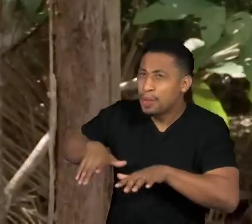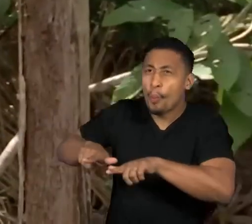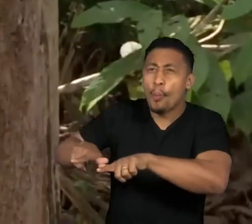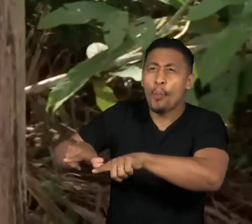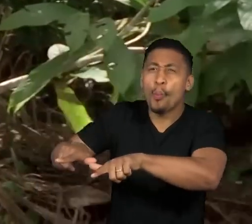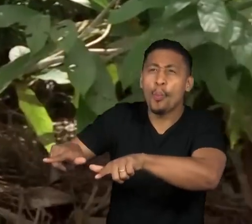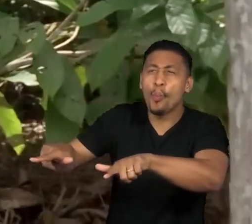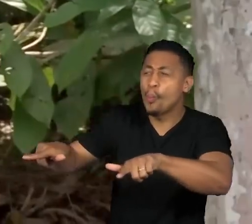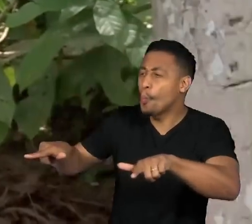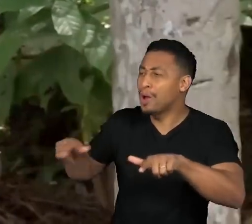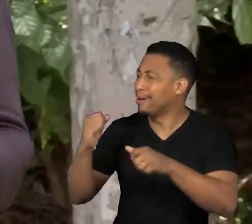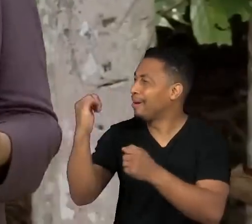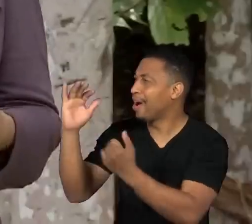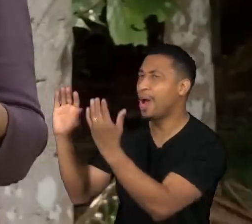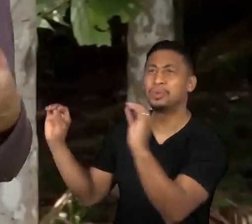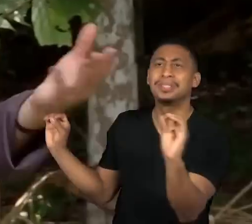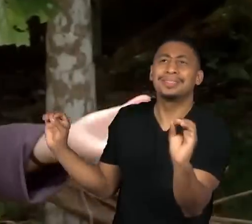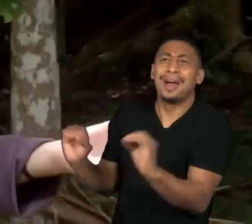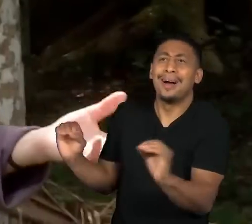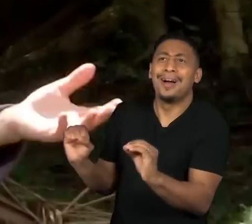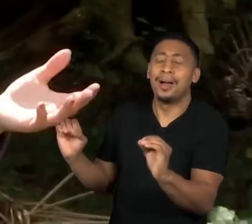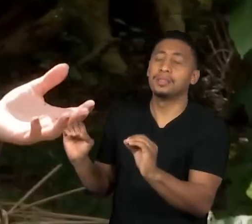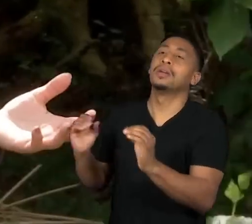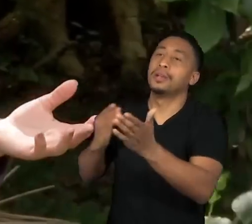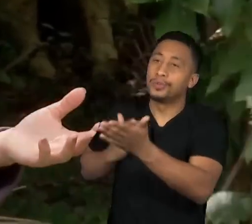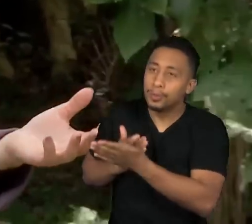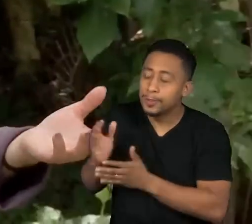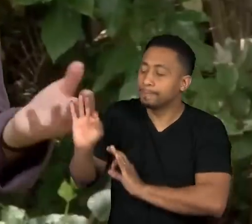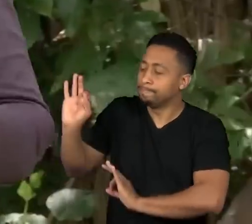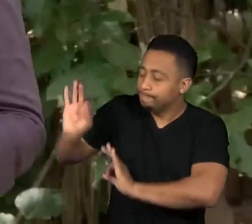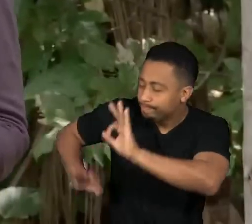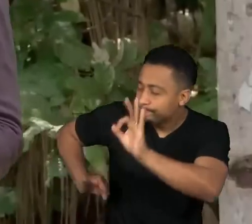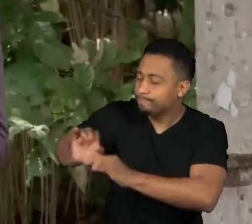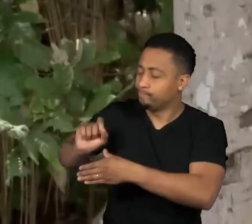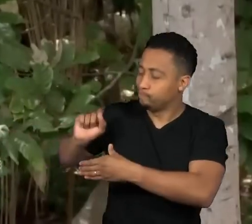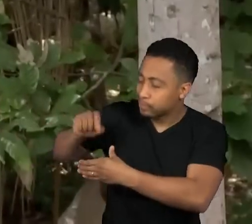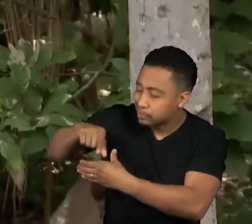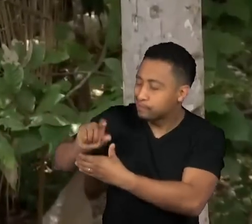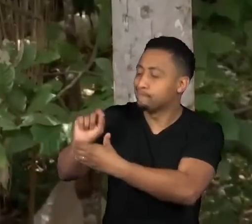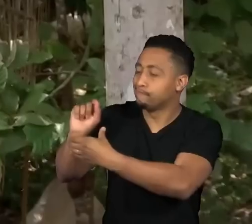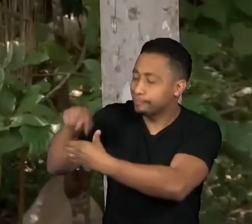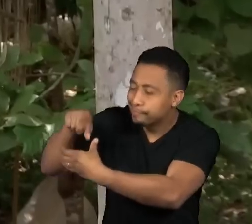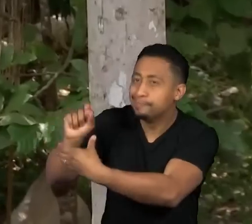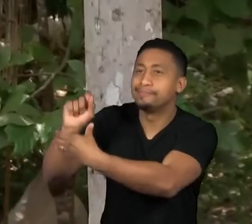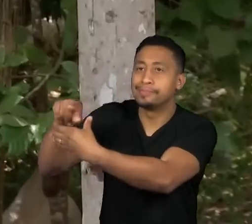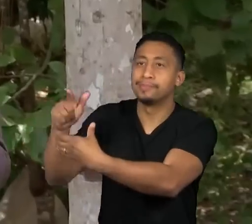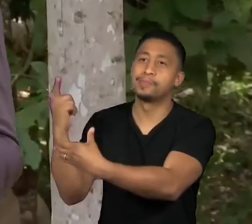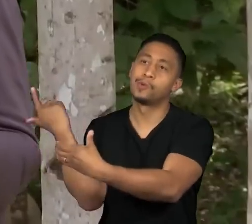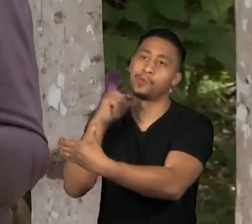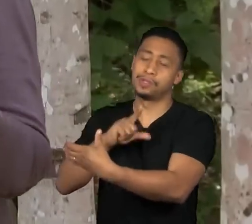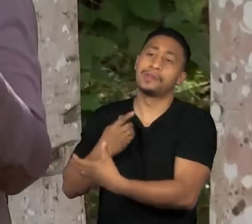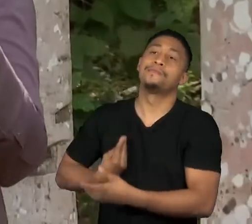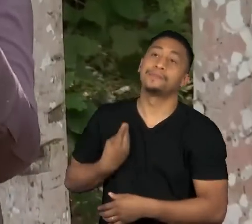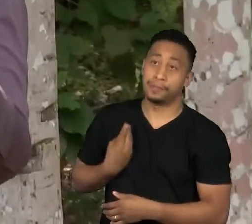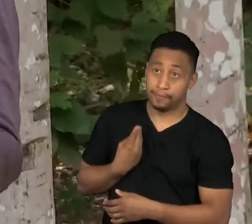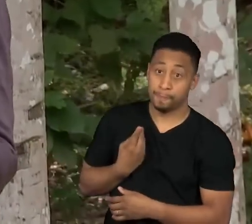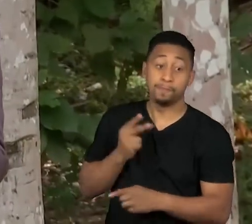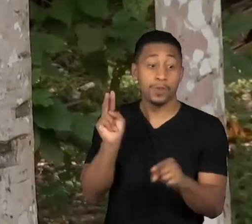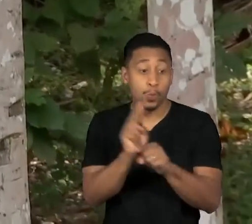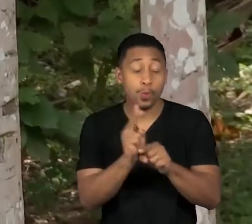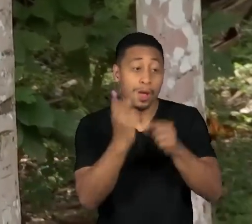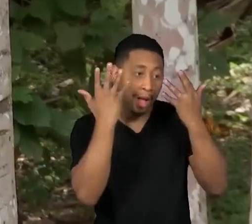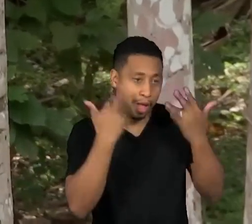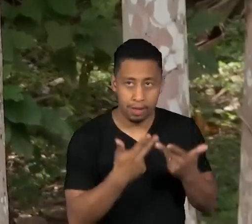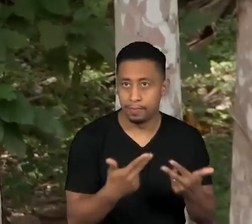a semear o futuro para garantir a própria sobrevivência e também dos animais que já viviam aqui. Para ter